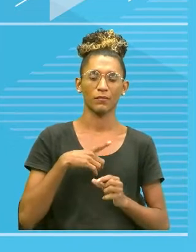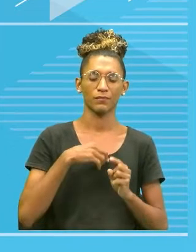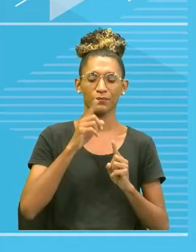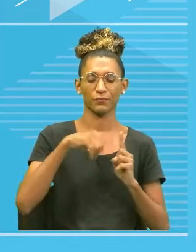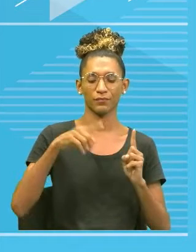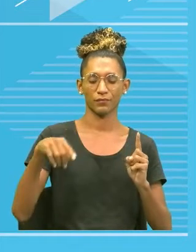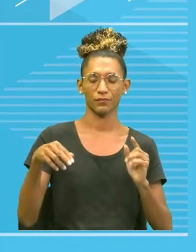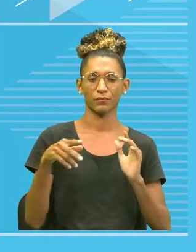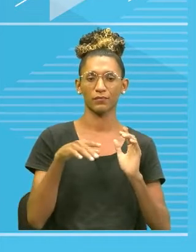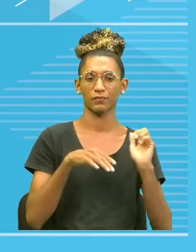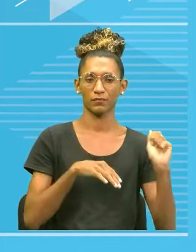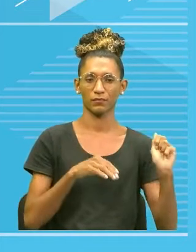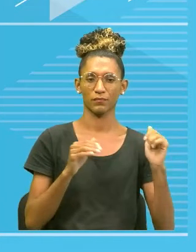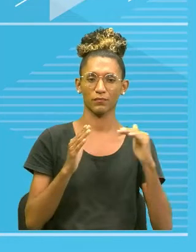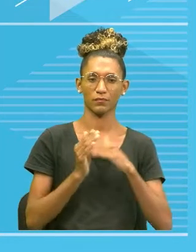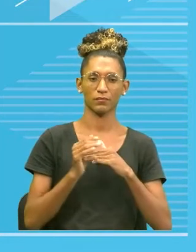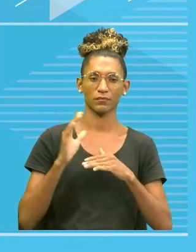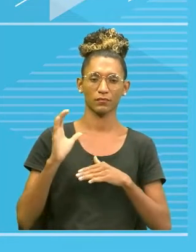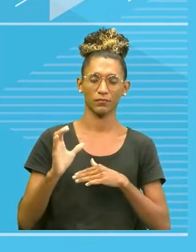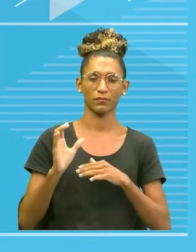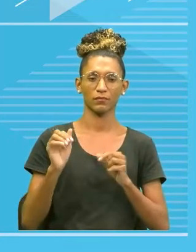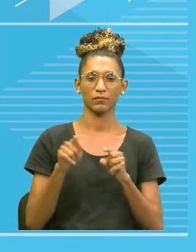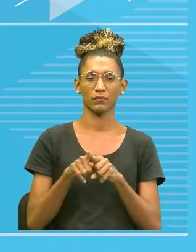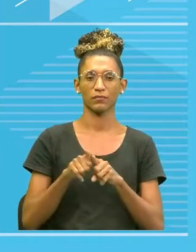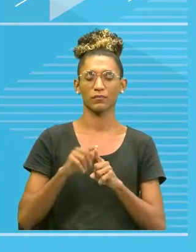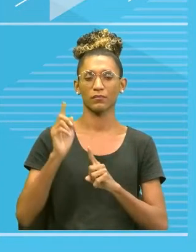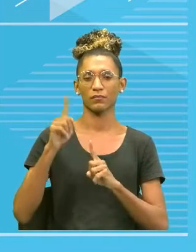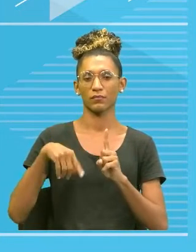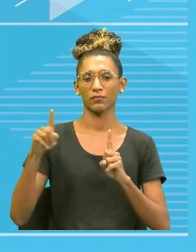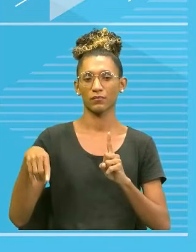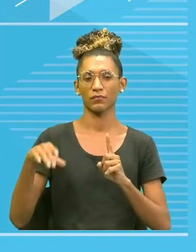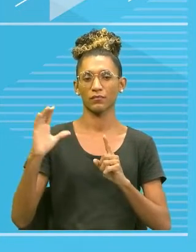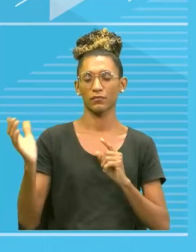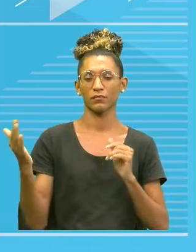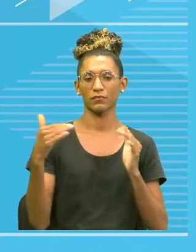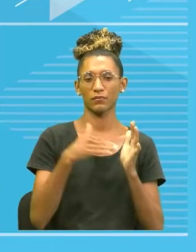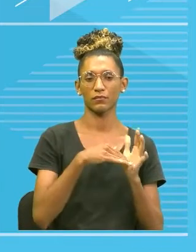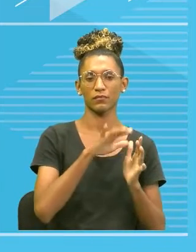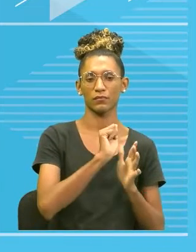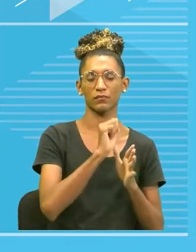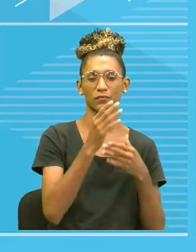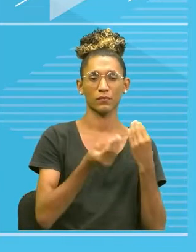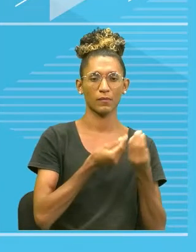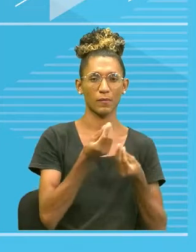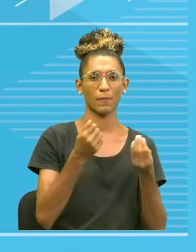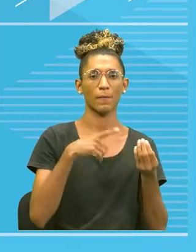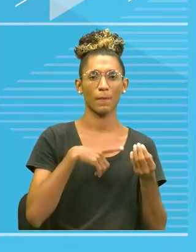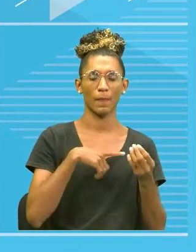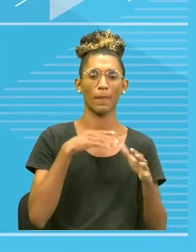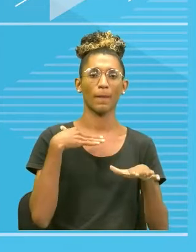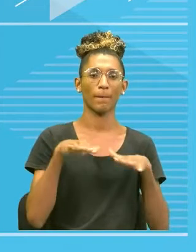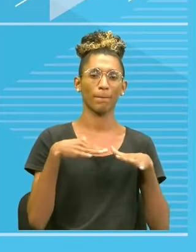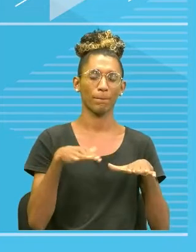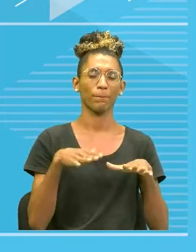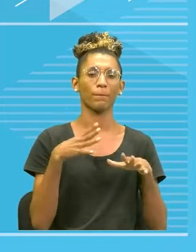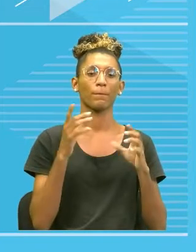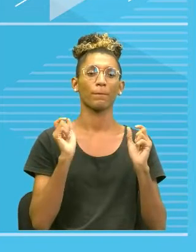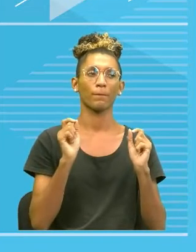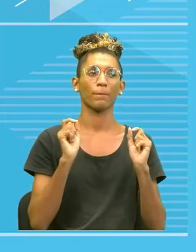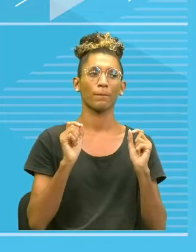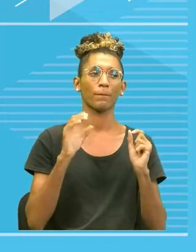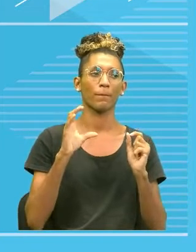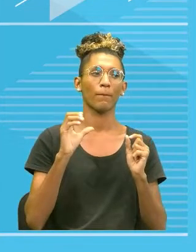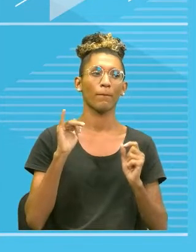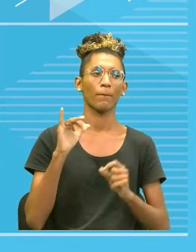crescimento de A até o ponto C e o gráfico de volta de C até o ponto A, eu vou ter esse movimento cíclico que a gente fala, né?